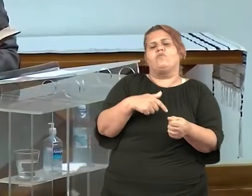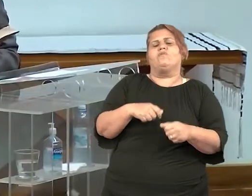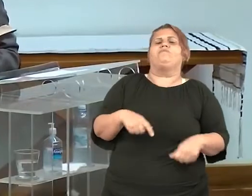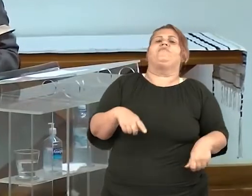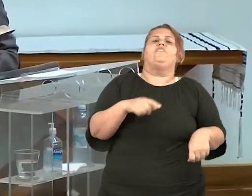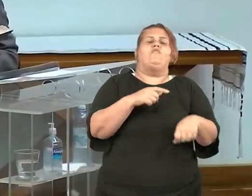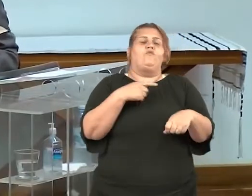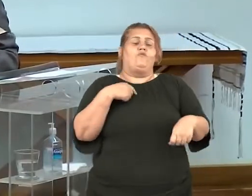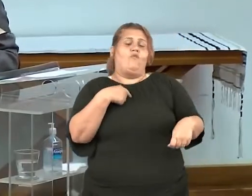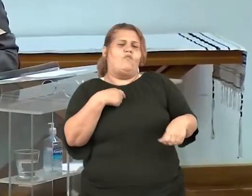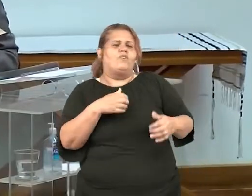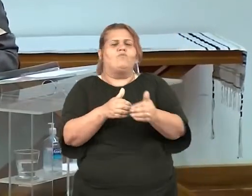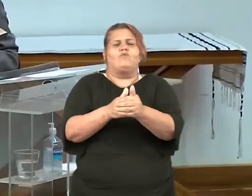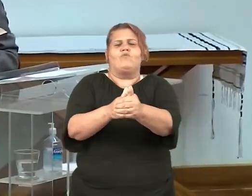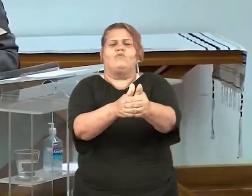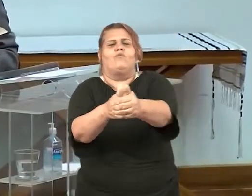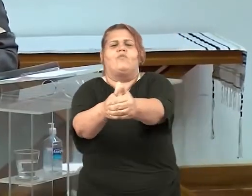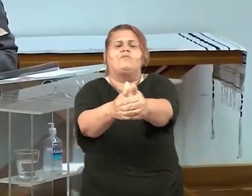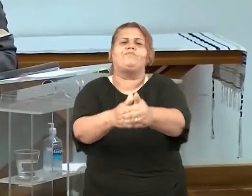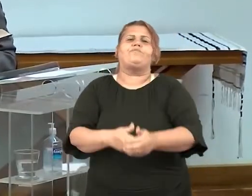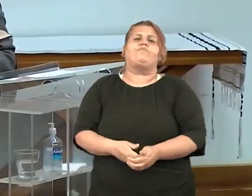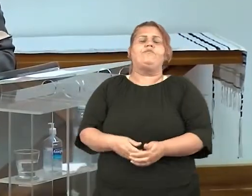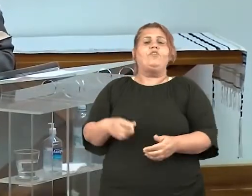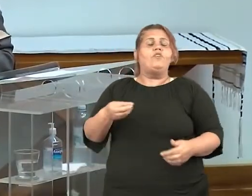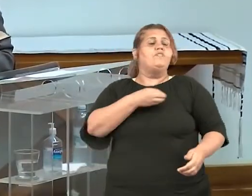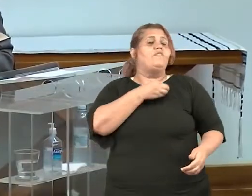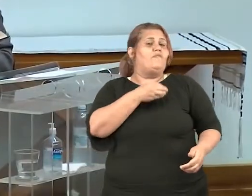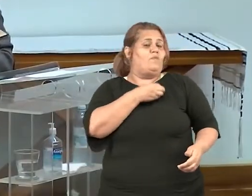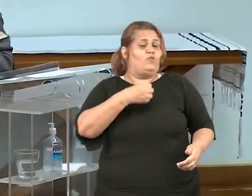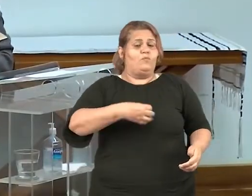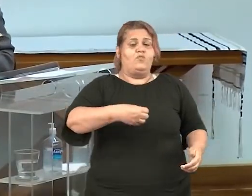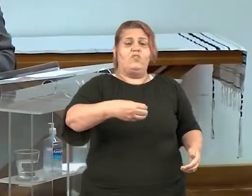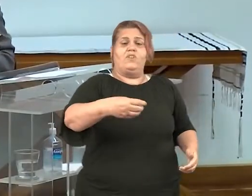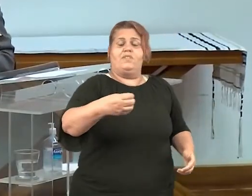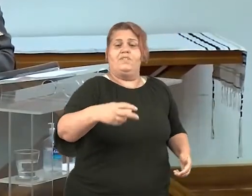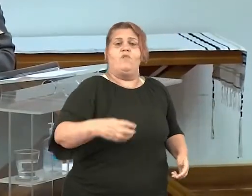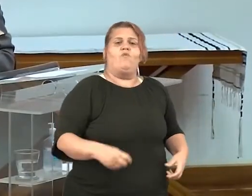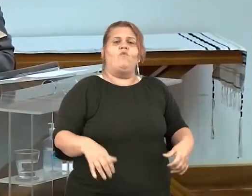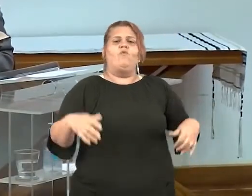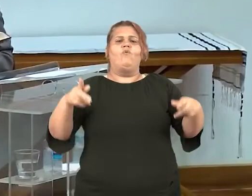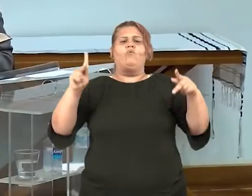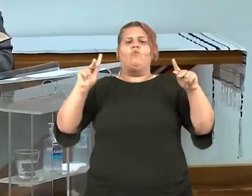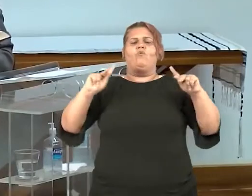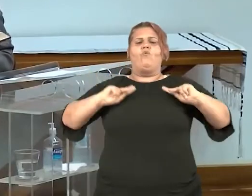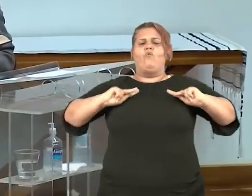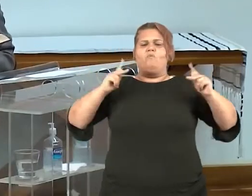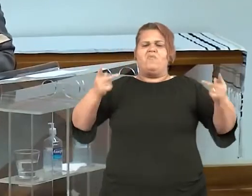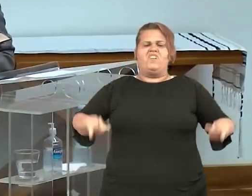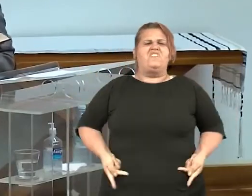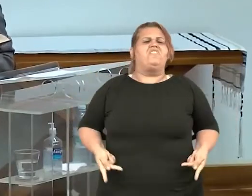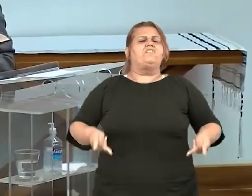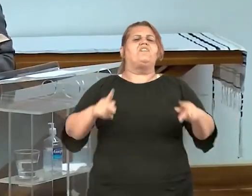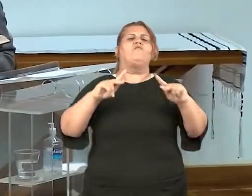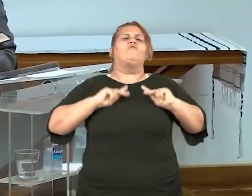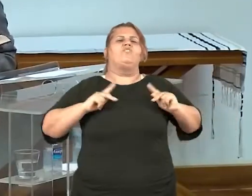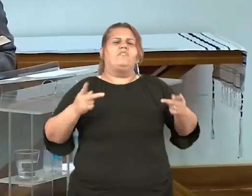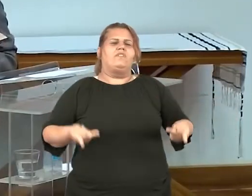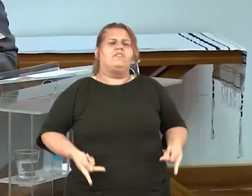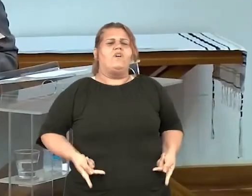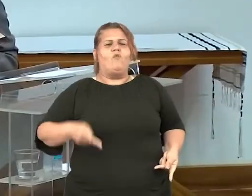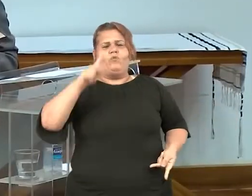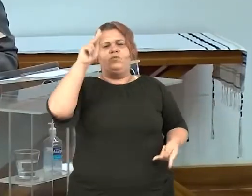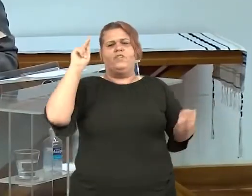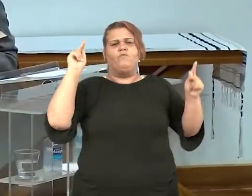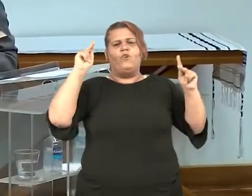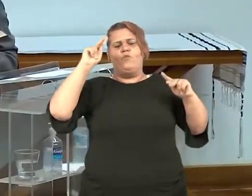Achamos que nós estamos no controle. Nós vivemos numa geração humanista. Nós vivemos numa geração que põe o homem no